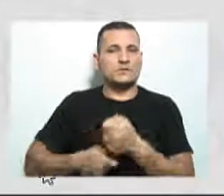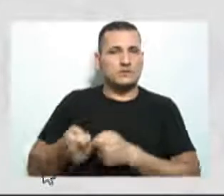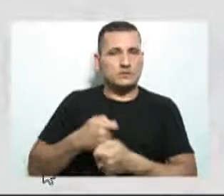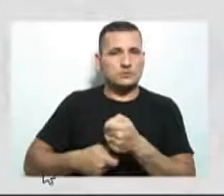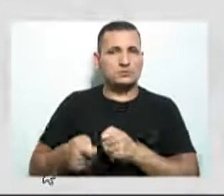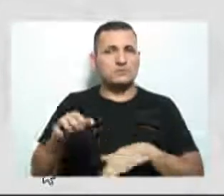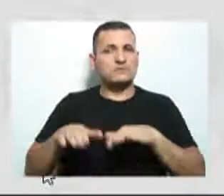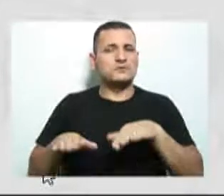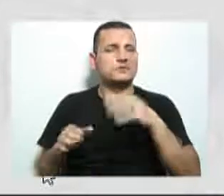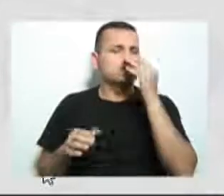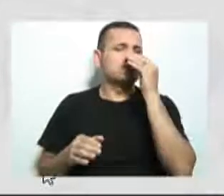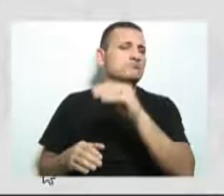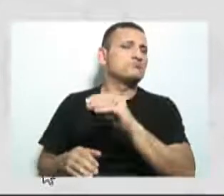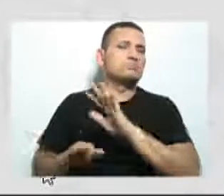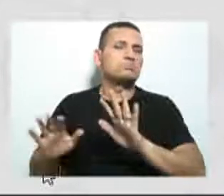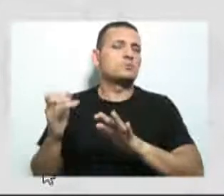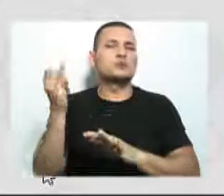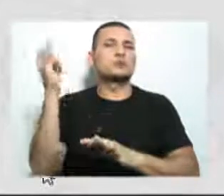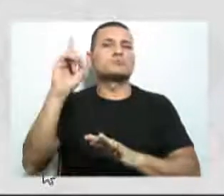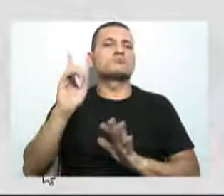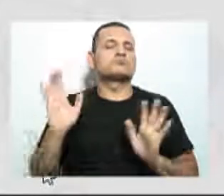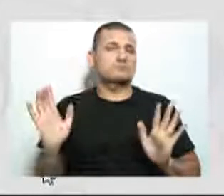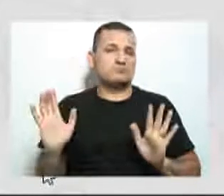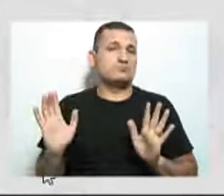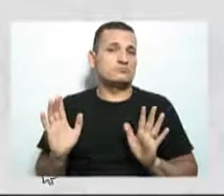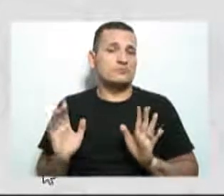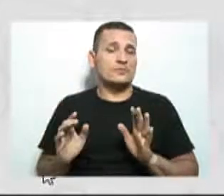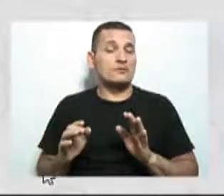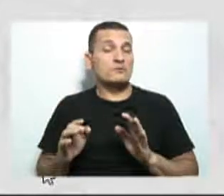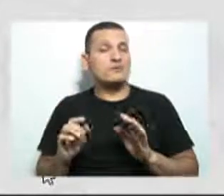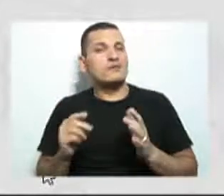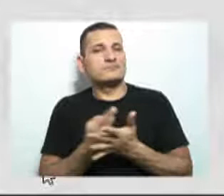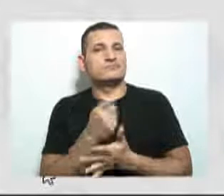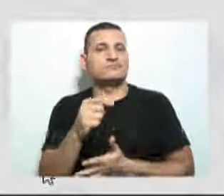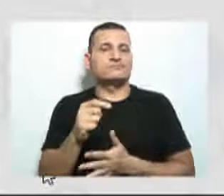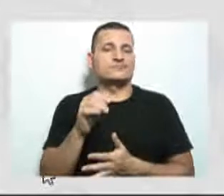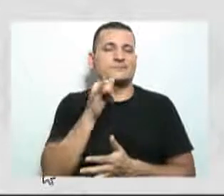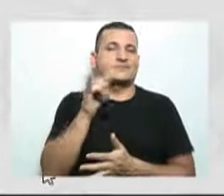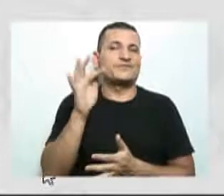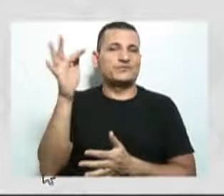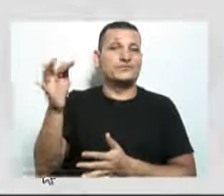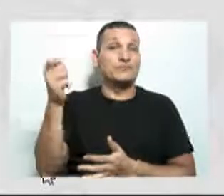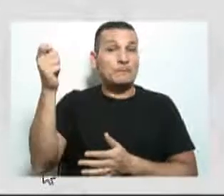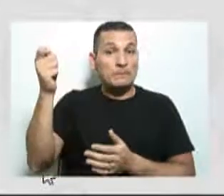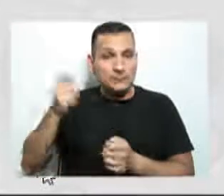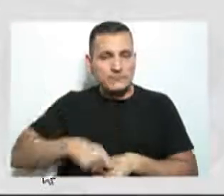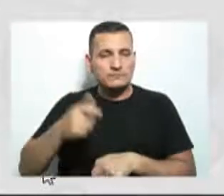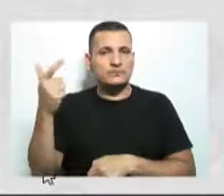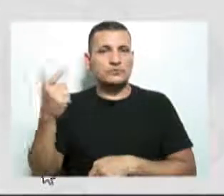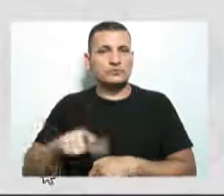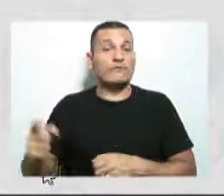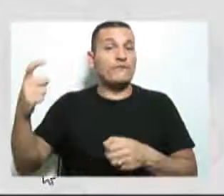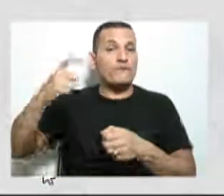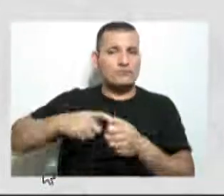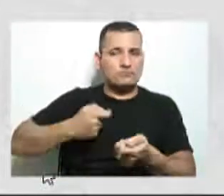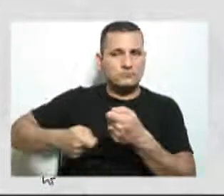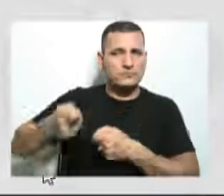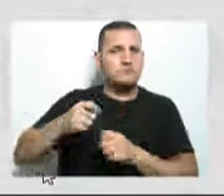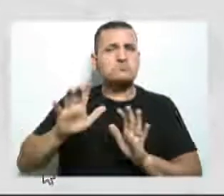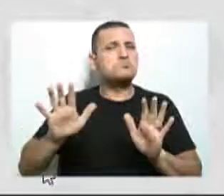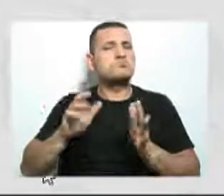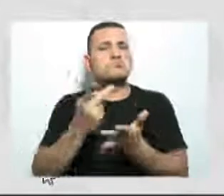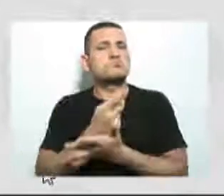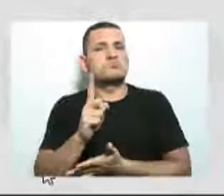essa fase, fazendo com que possíveis negociações futuras deixem de acontecer. Grifa isso daí, olha,